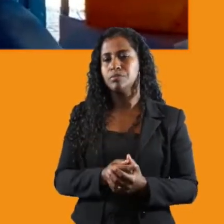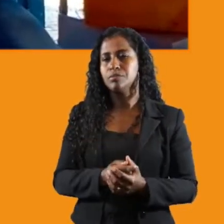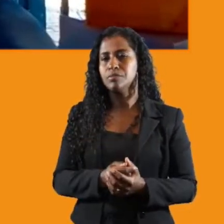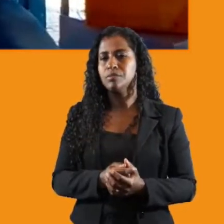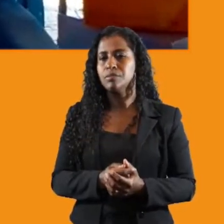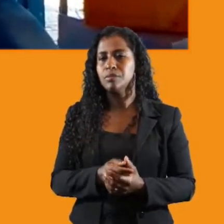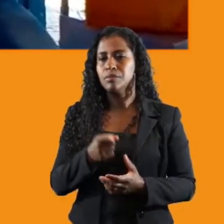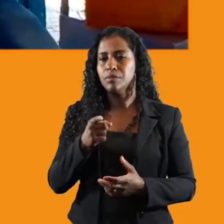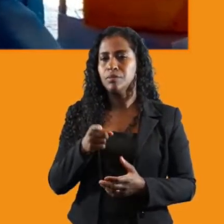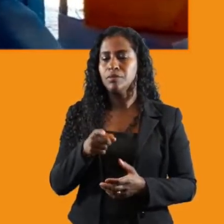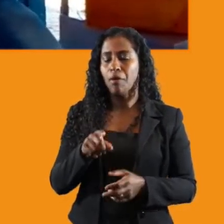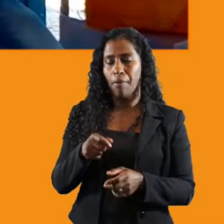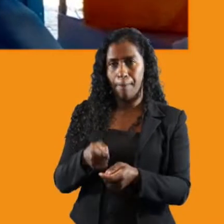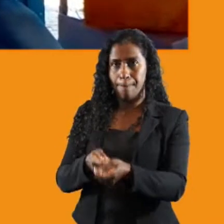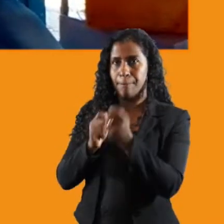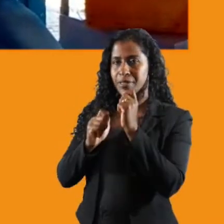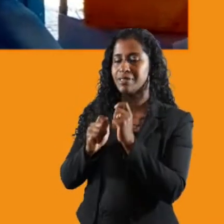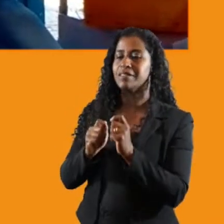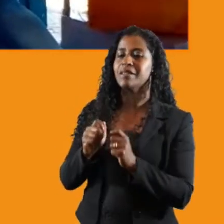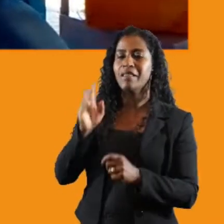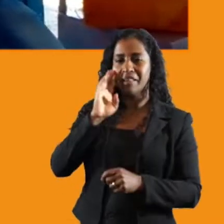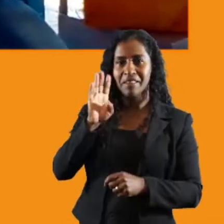metáfora da pescaria, tá? Gostei.